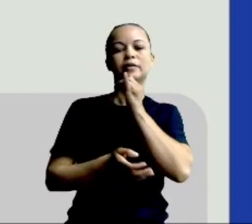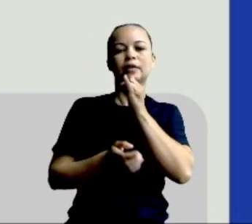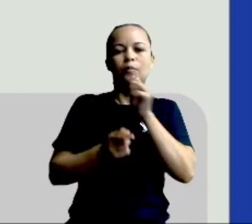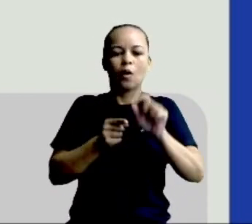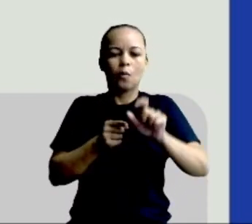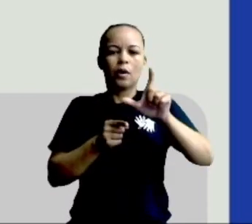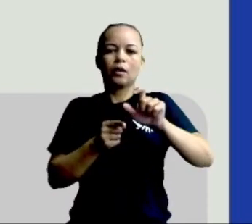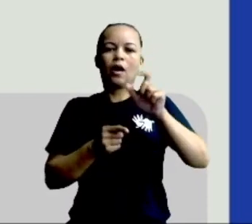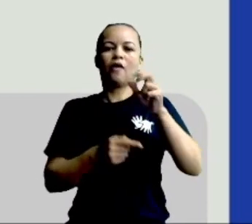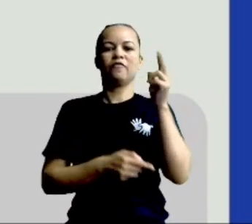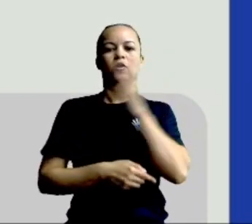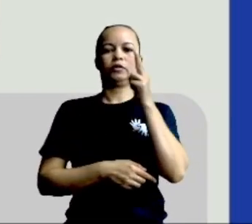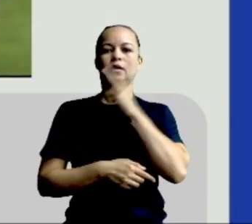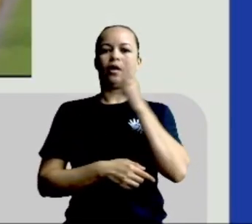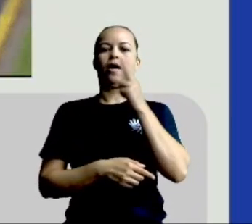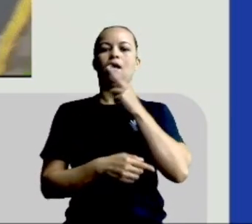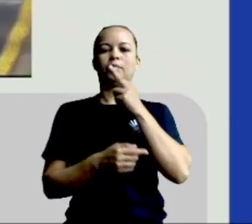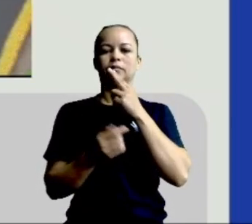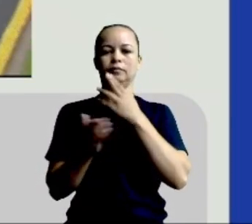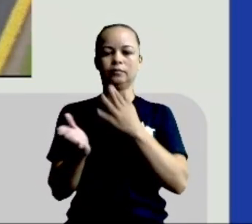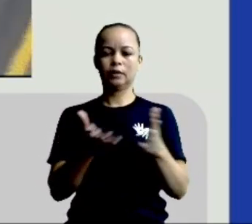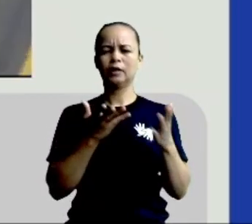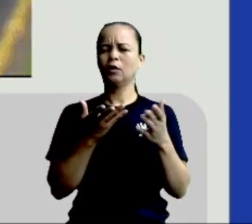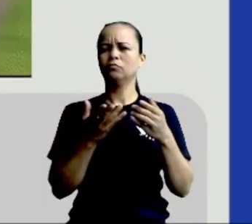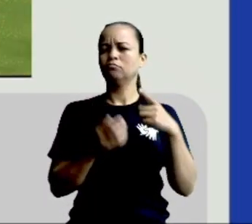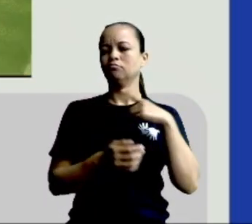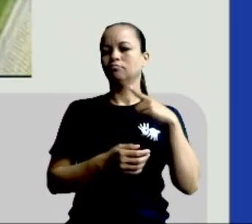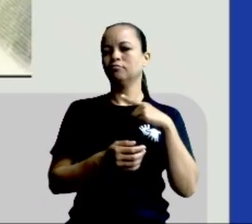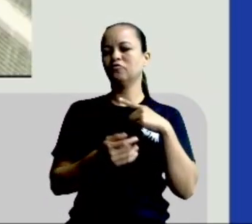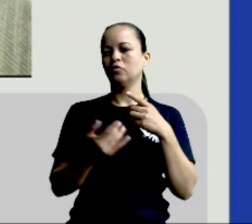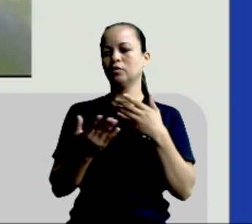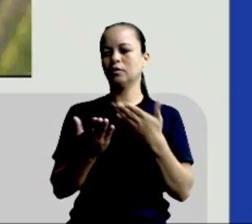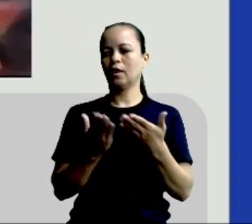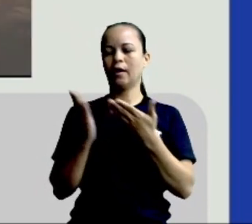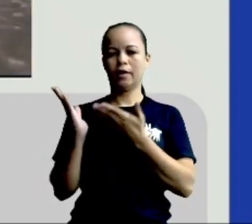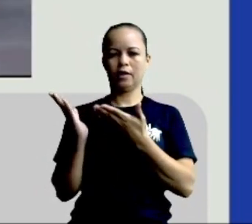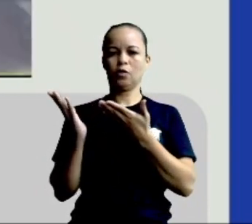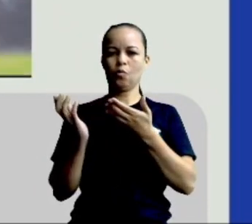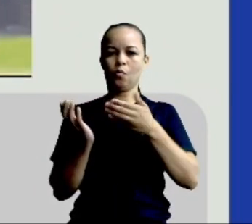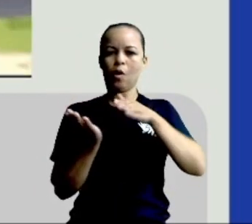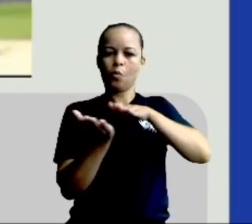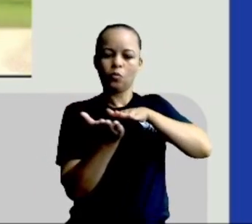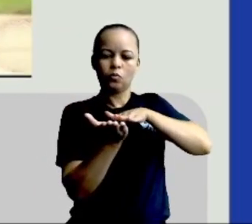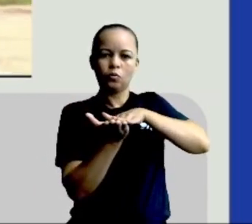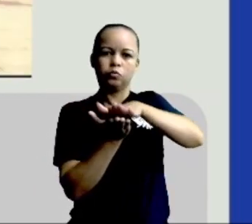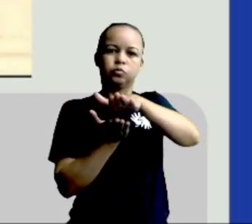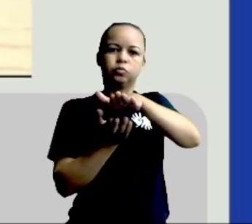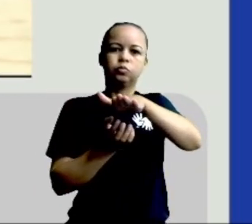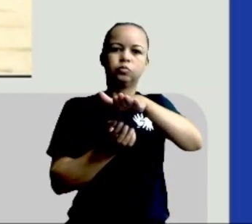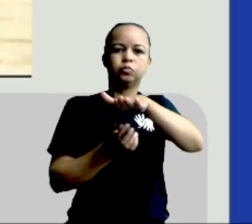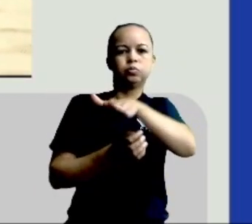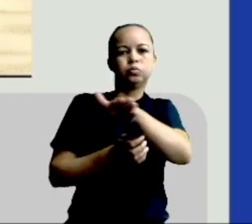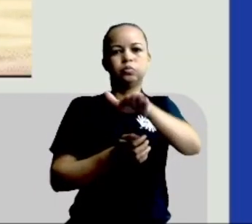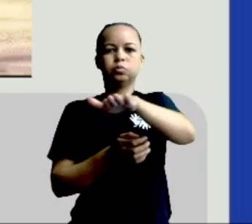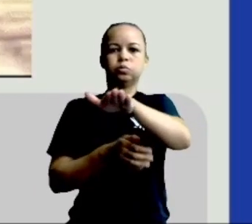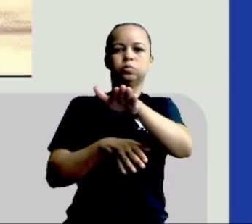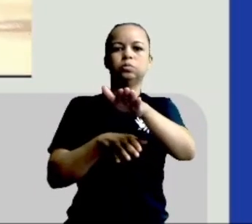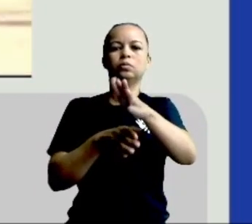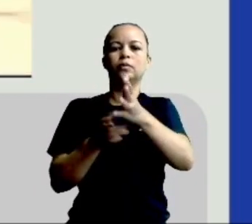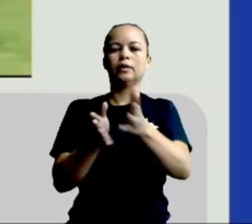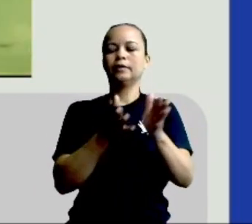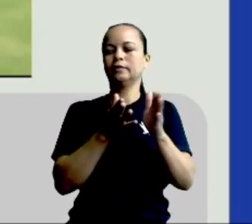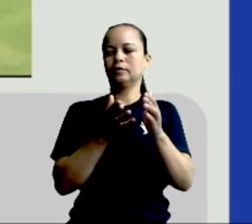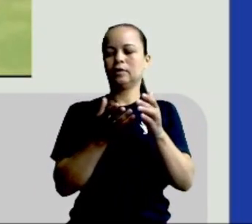aumentar sua velocidade mais rapidamente. Então, quando você tem aí uma ultrapassagem, tá? A tendência é o